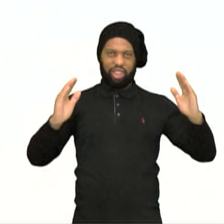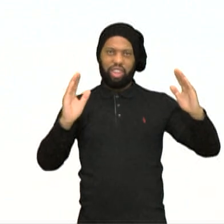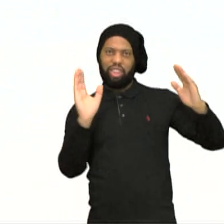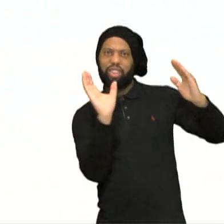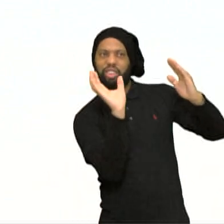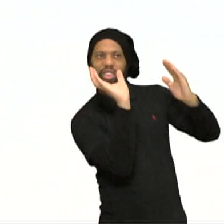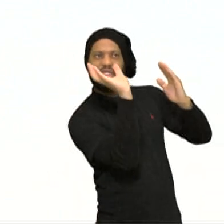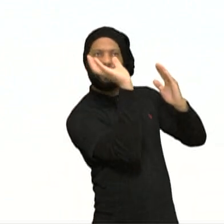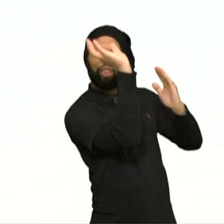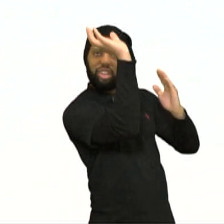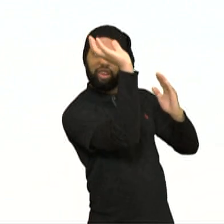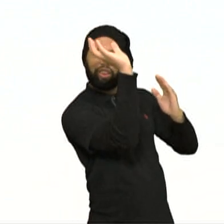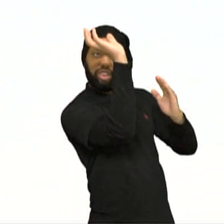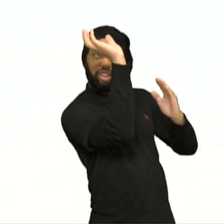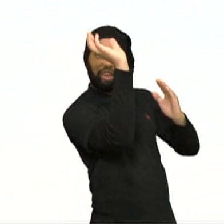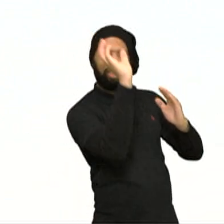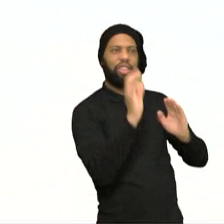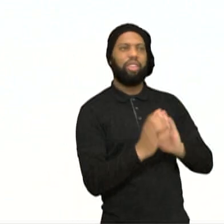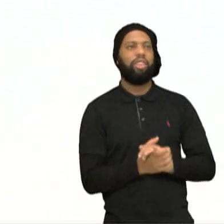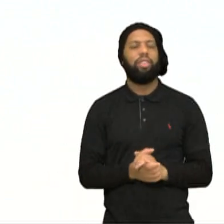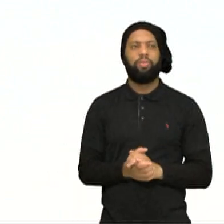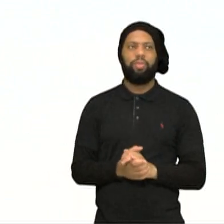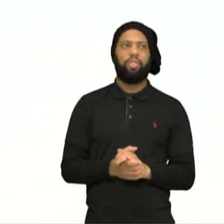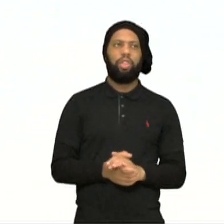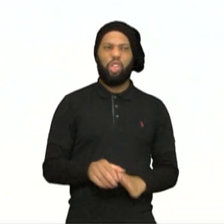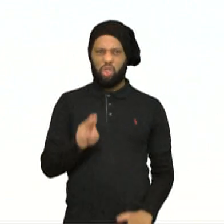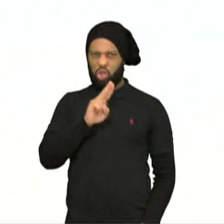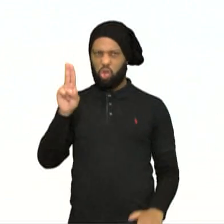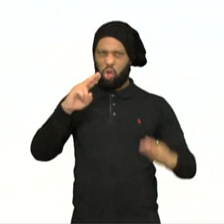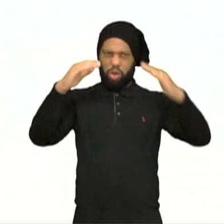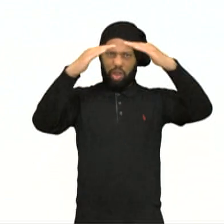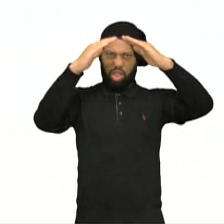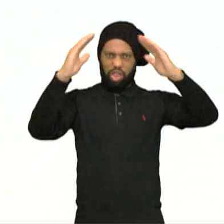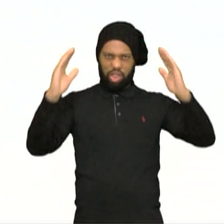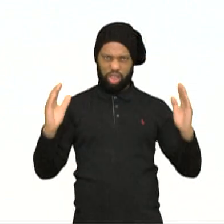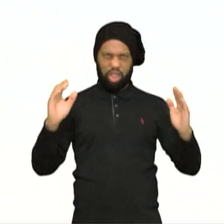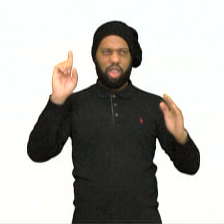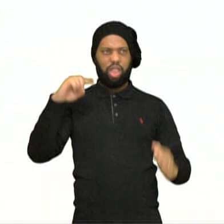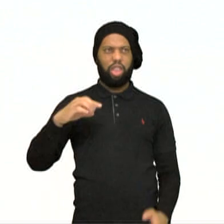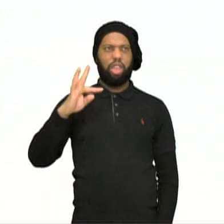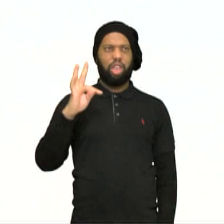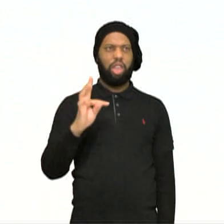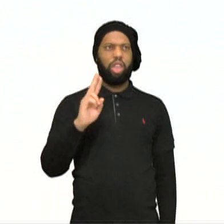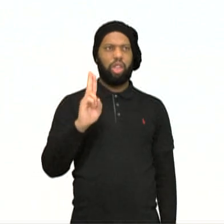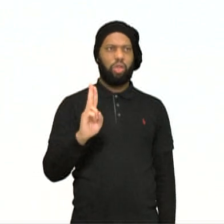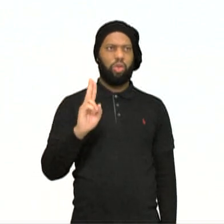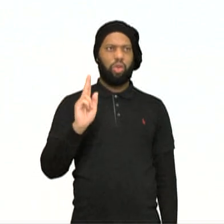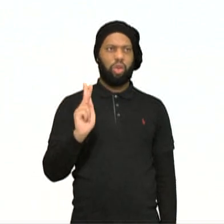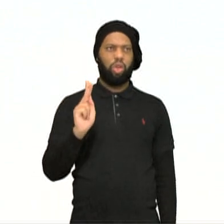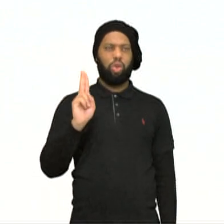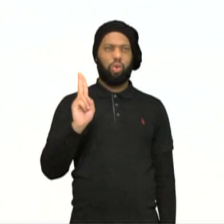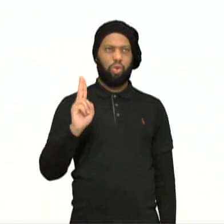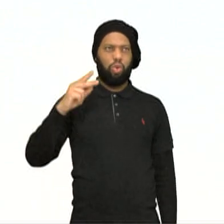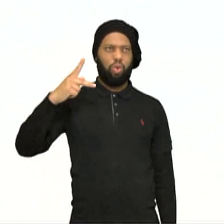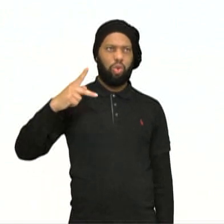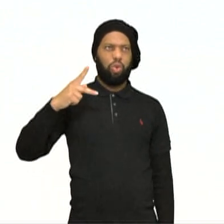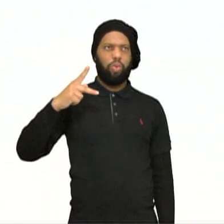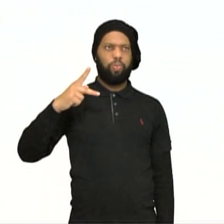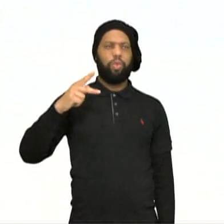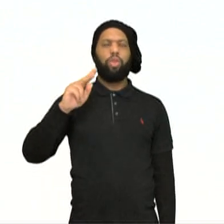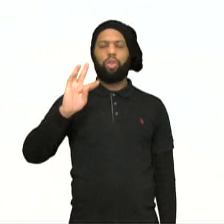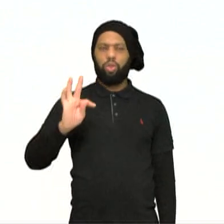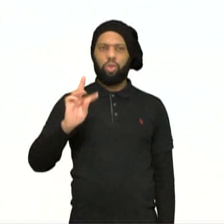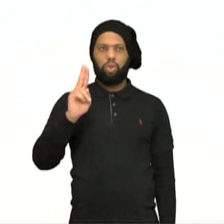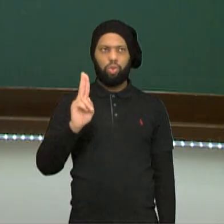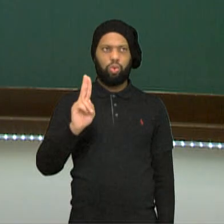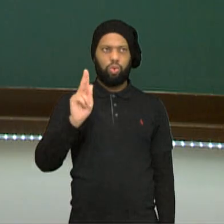Tucucipam, que é essa, tipo essa oca, né, que é uma grande tenda, tá? Então o nome é Grande Oca Comunitária, que tem um teto muito